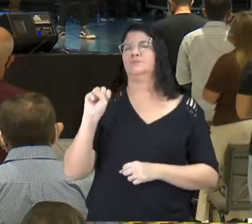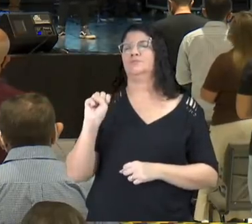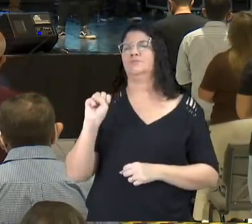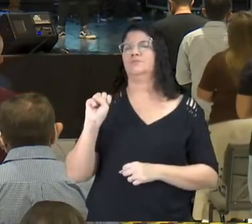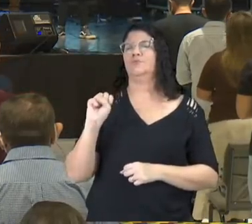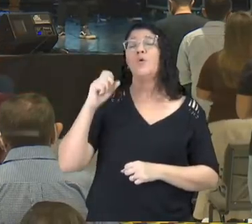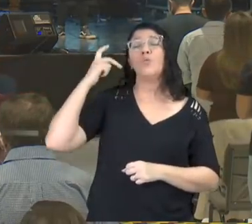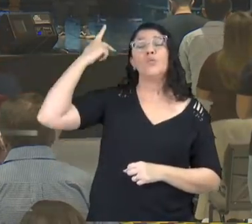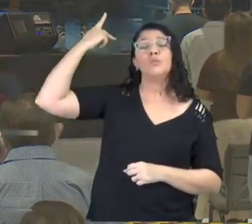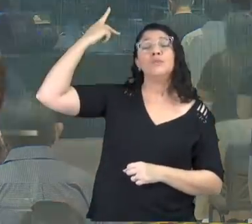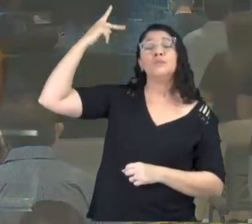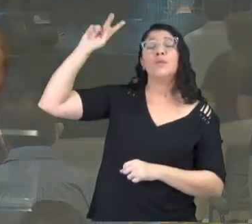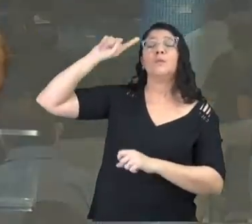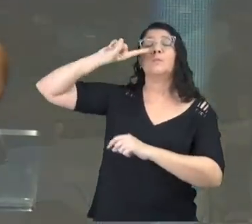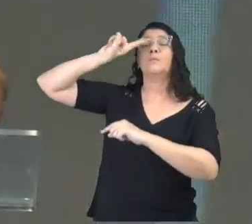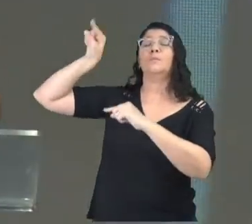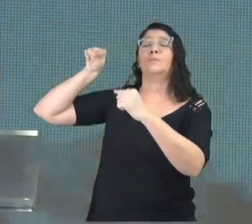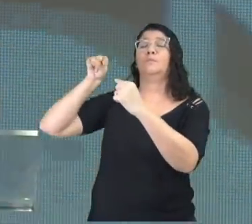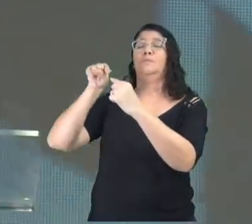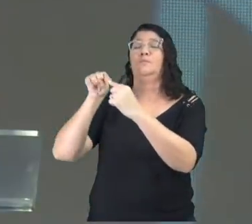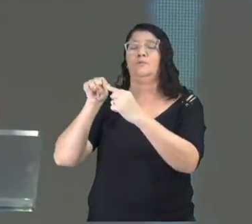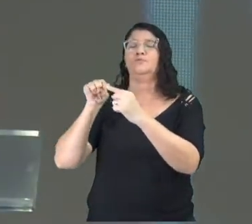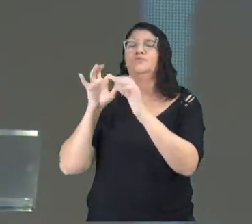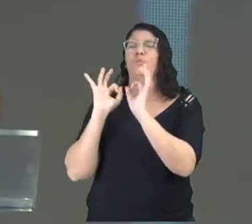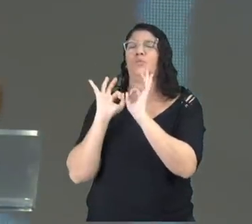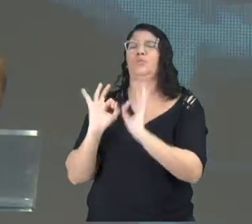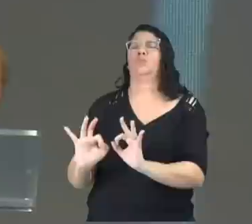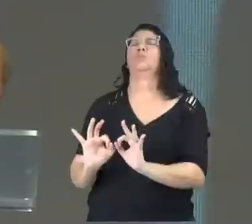teu propósito se cumprirá